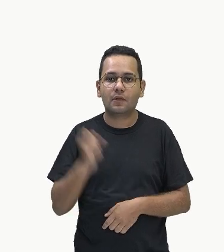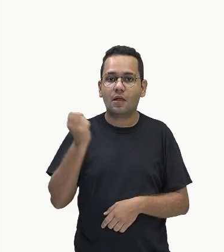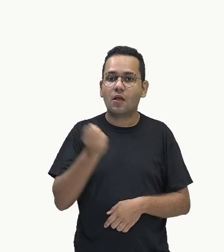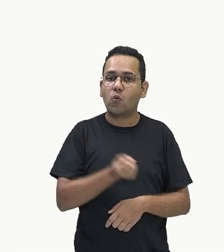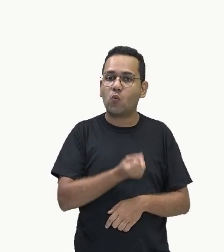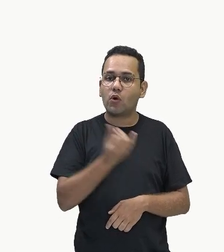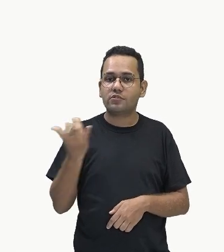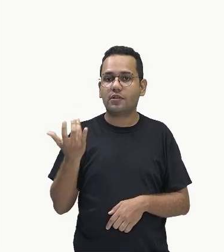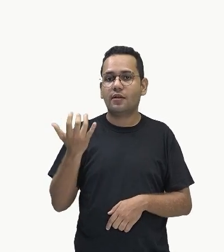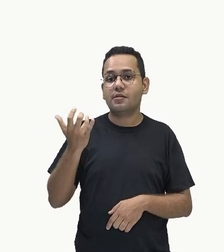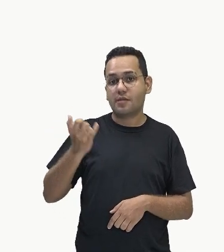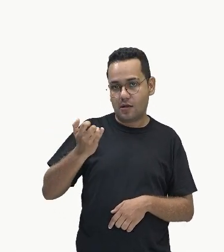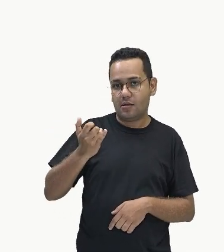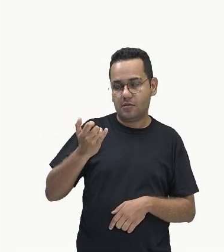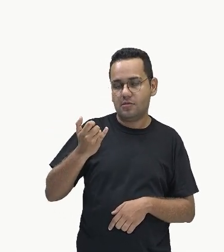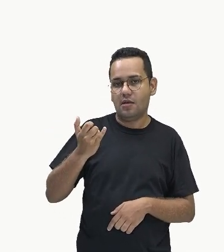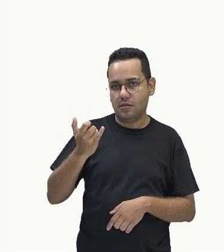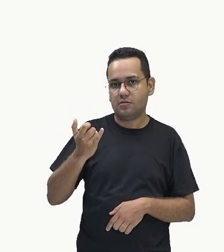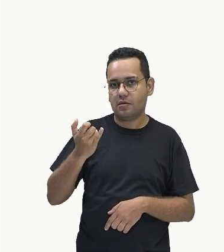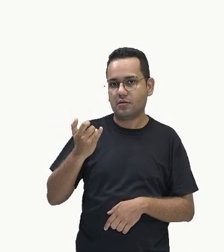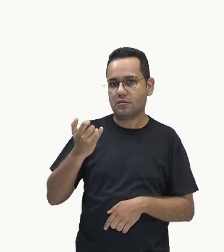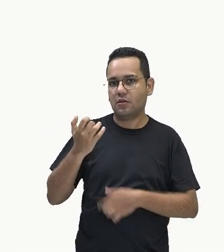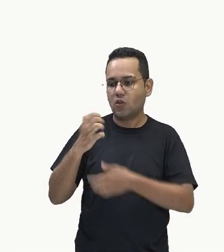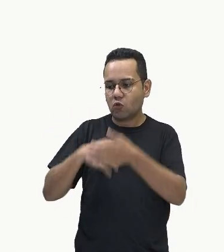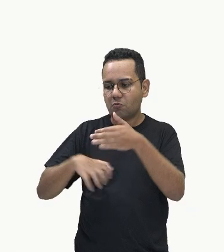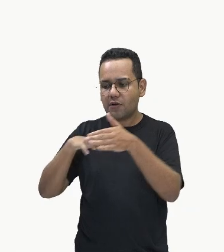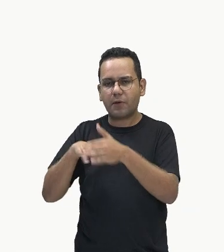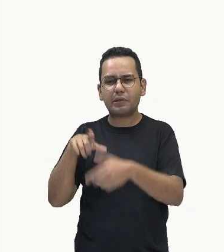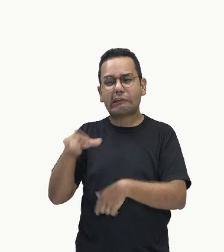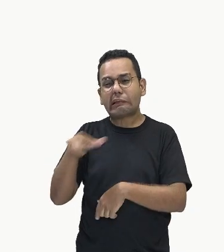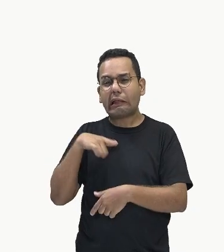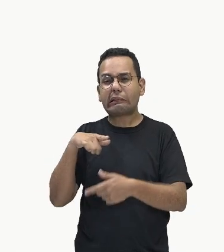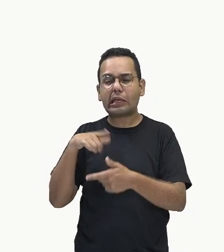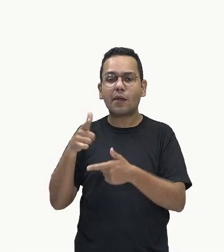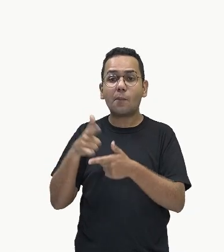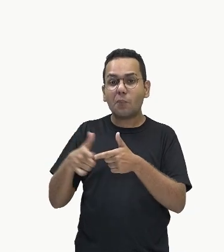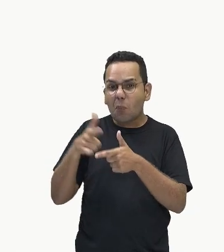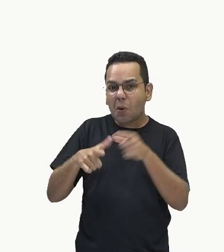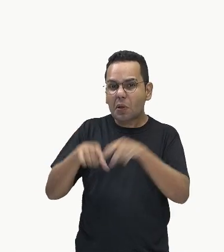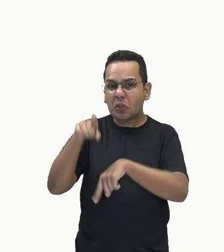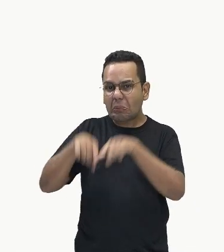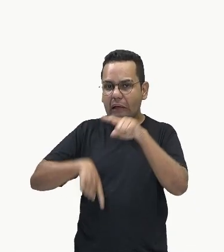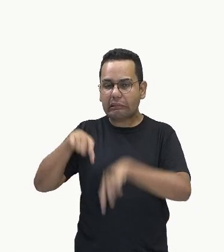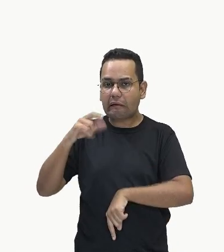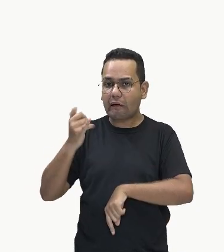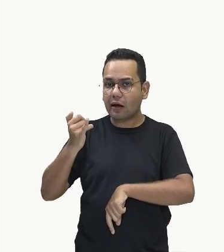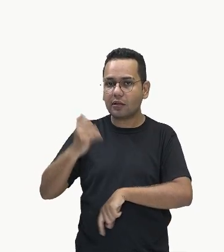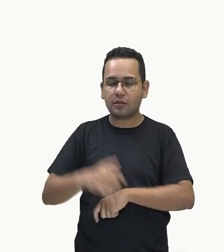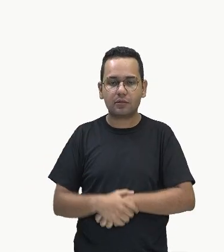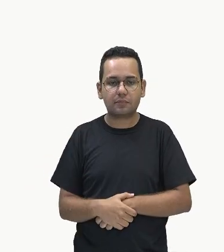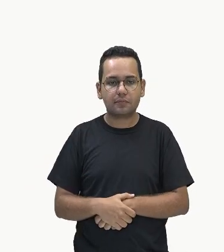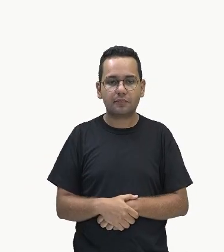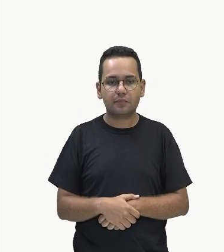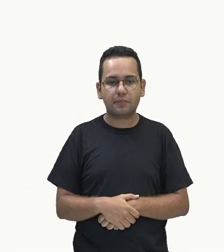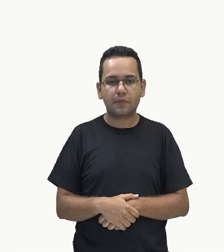com defeitos, ok? Então, vamos dizer que na fábrica aqui eu consiga produzir